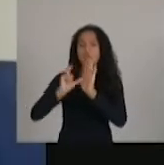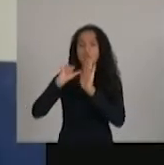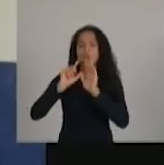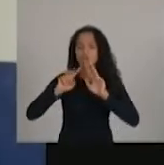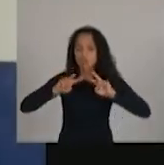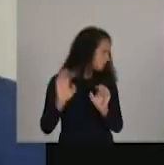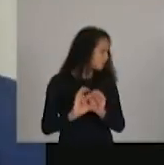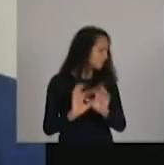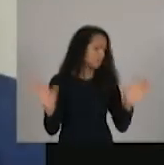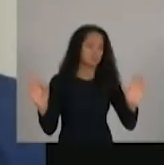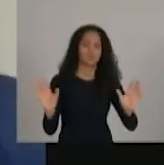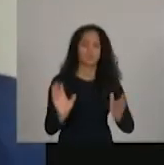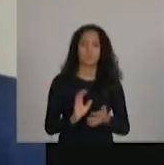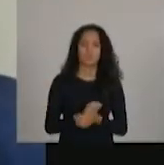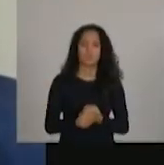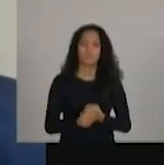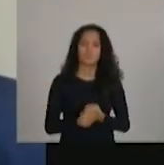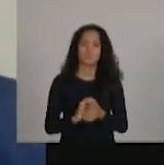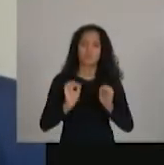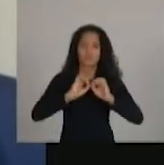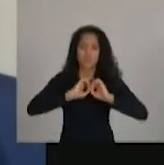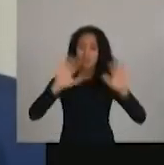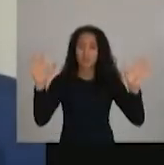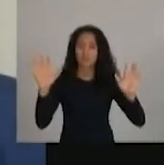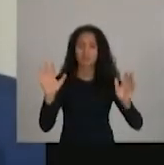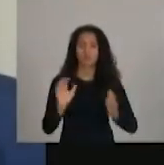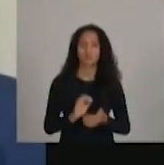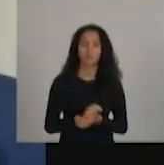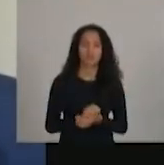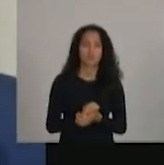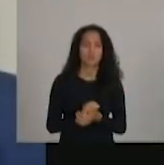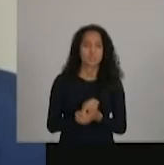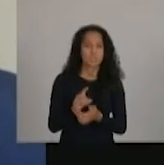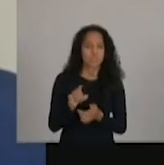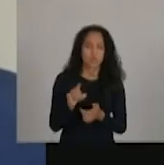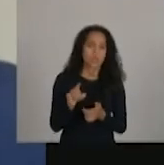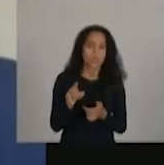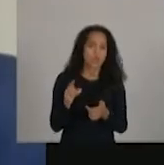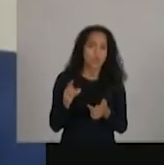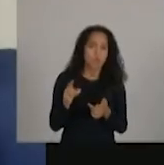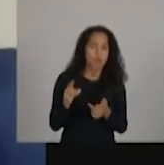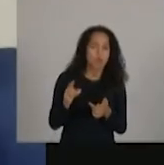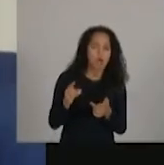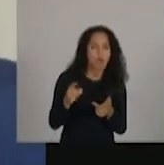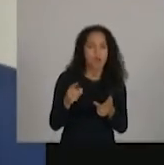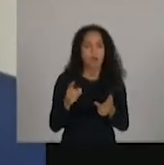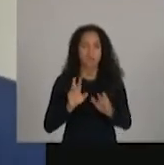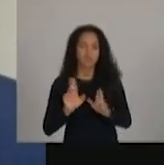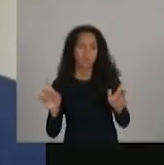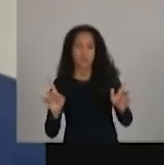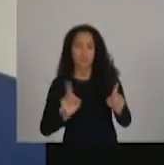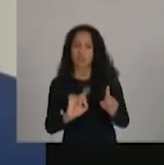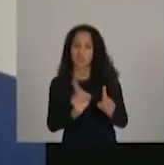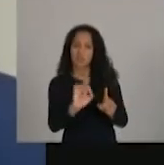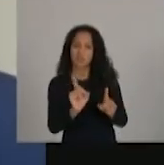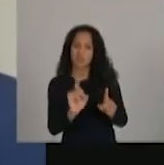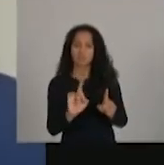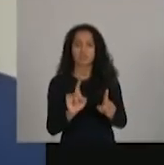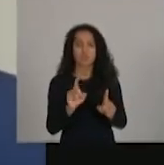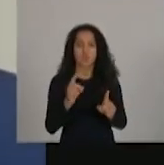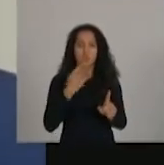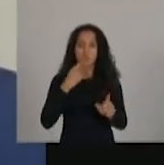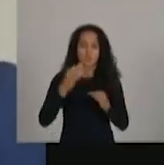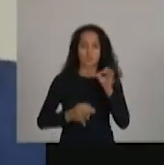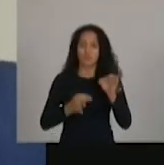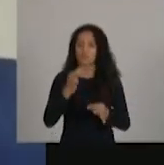Comissão de Justiça. Então, que fique claro, é importante, não há nenhuma manobra, mesmo que ela seja regimental, eu não vejo